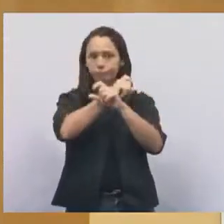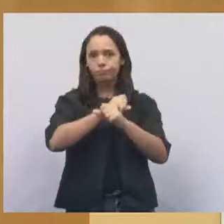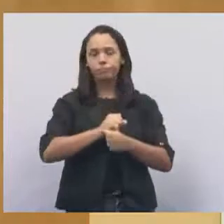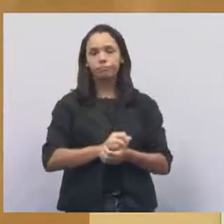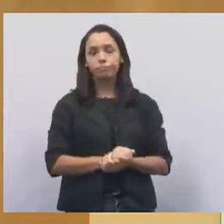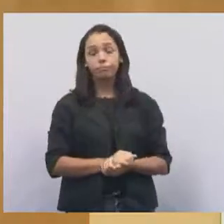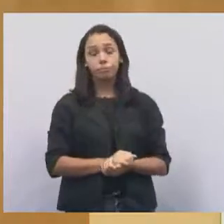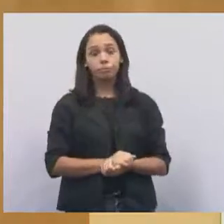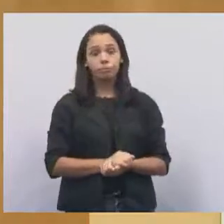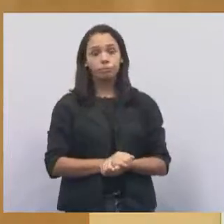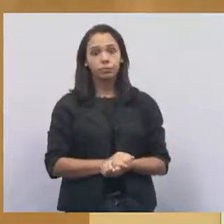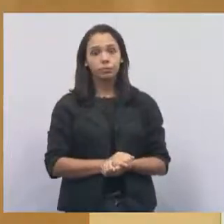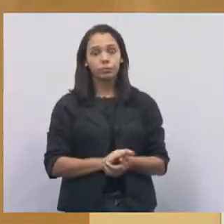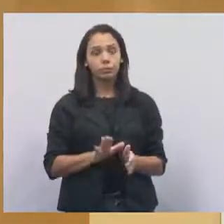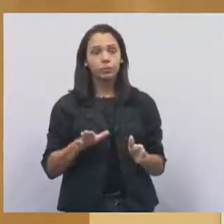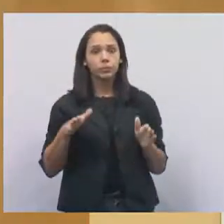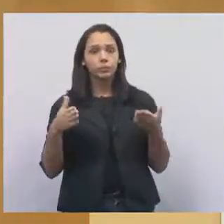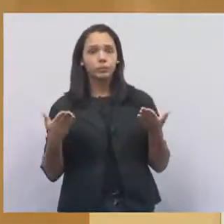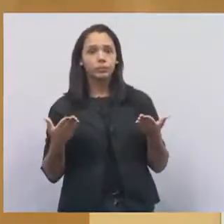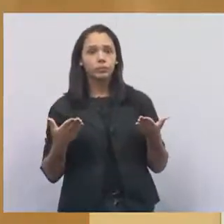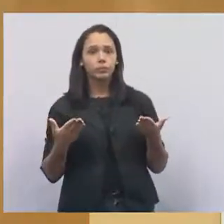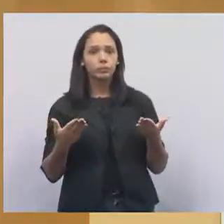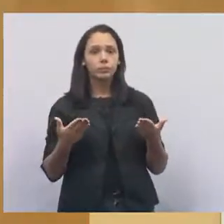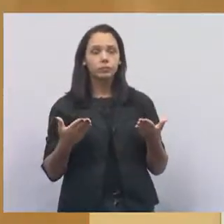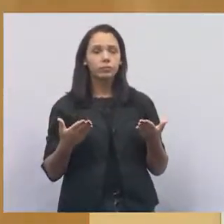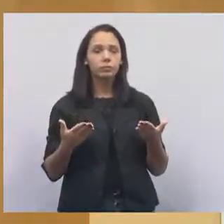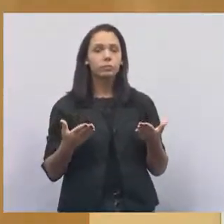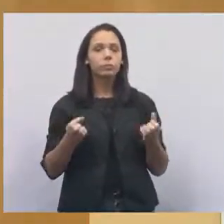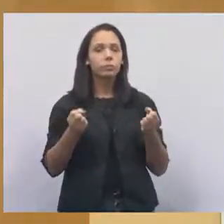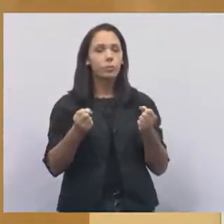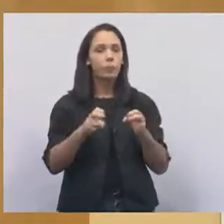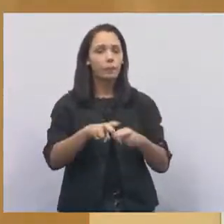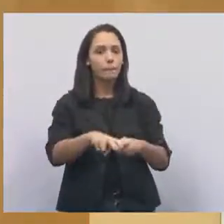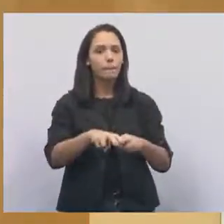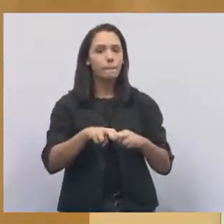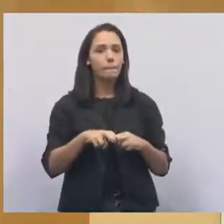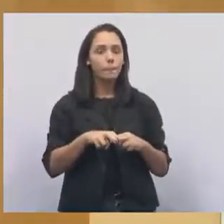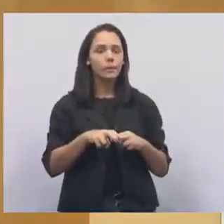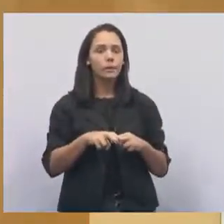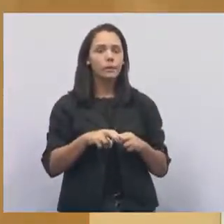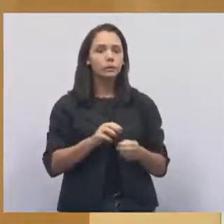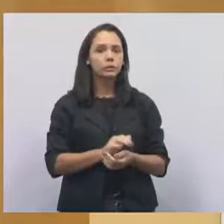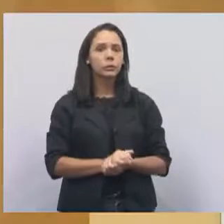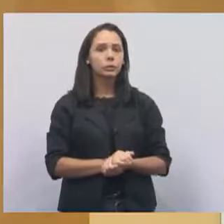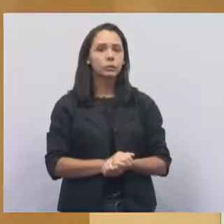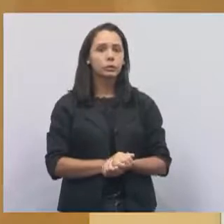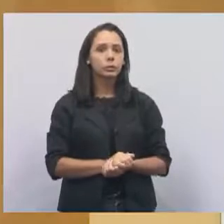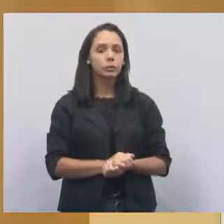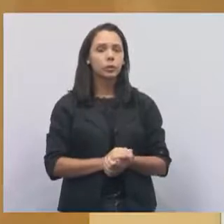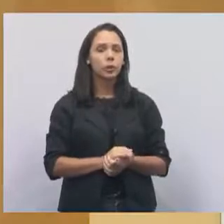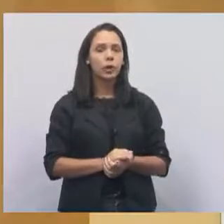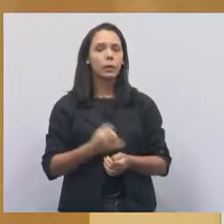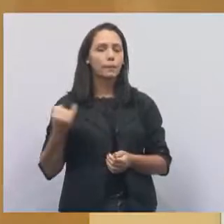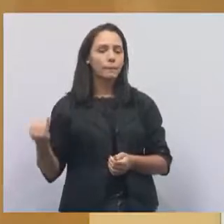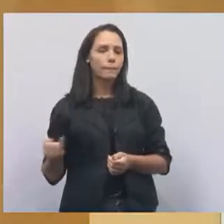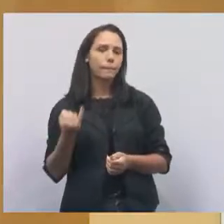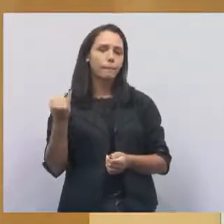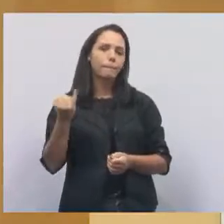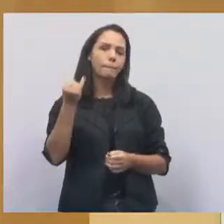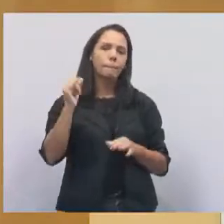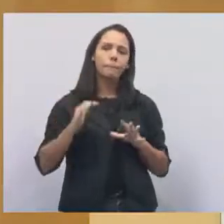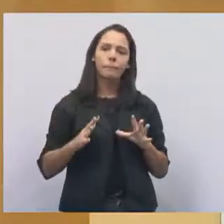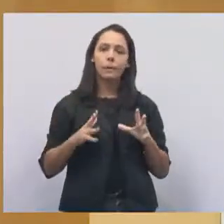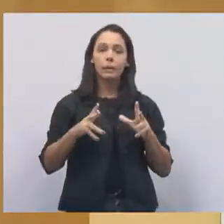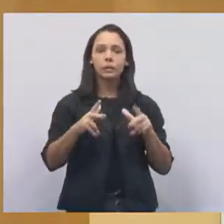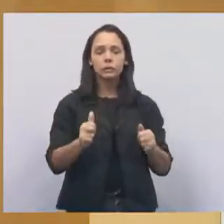sendo assim e pelas razões aqui apresentadas por se tratar de matéria de interesse coletivo é que pedimos